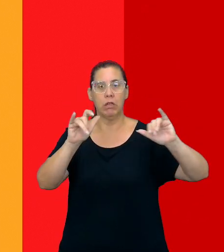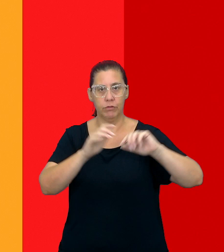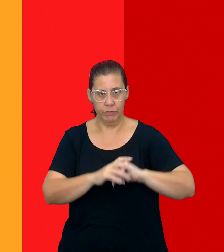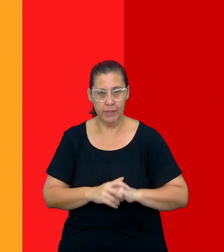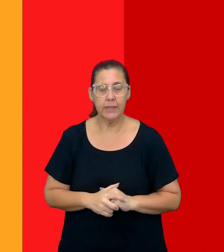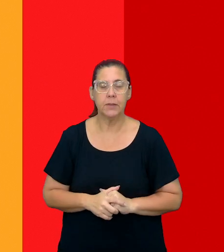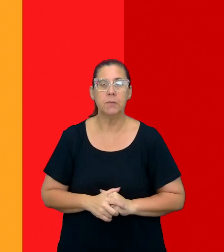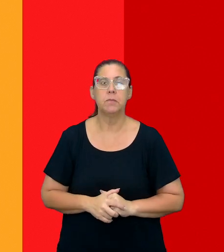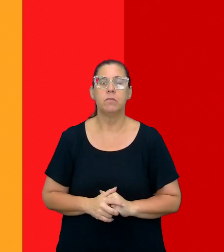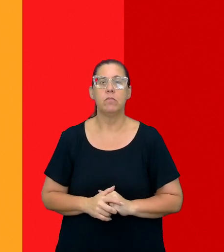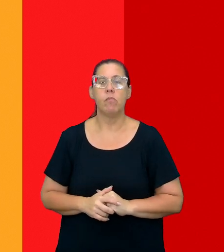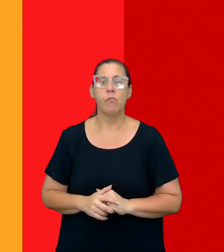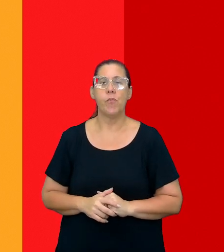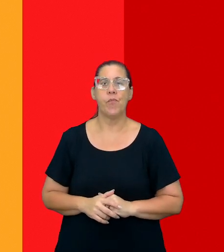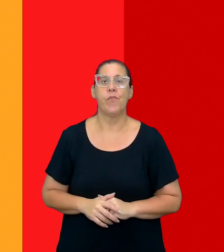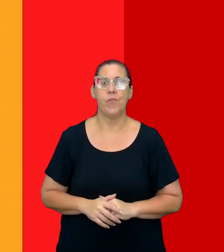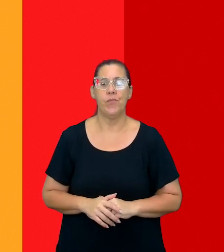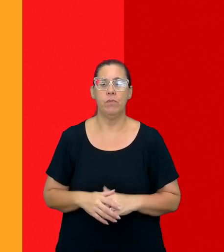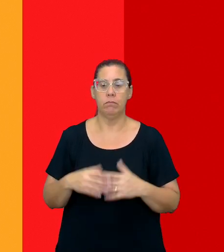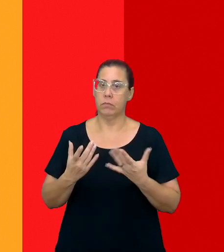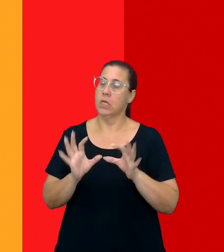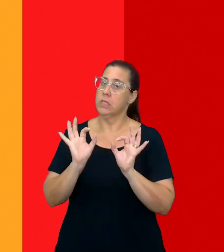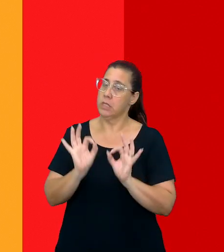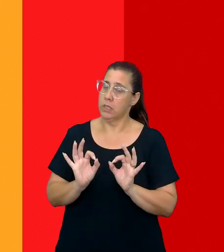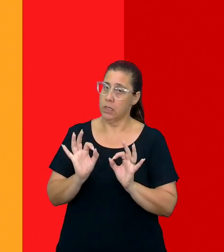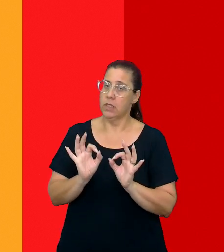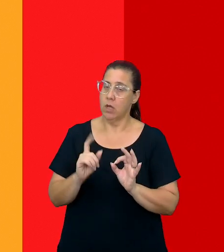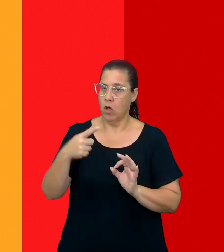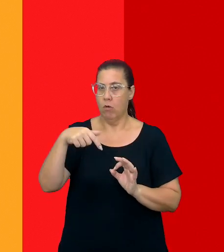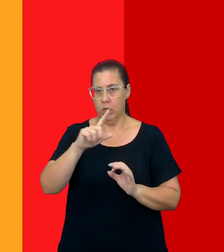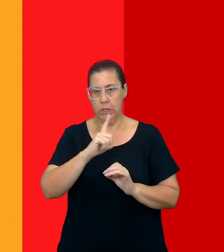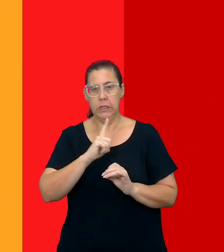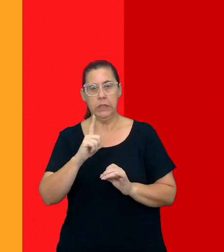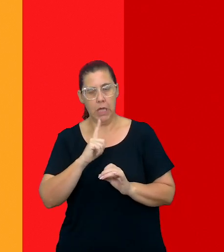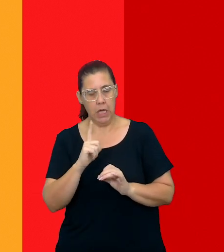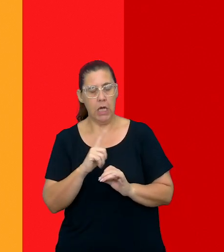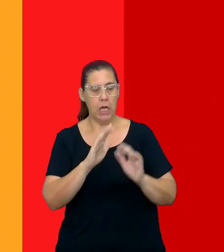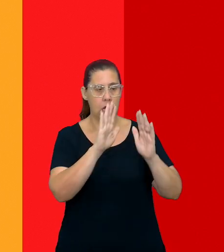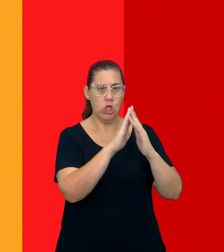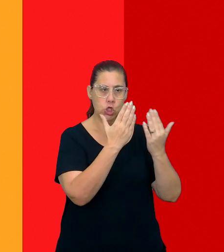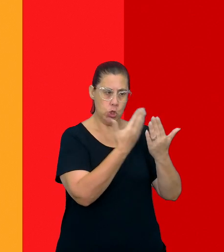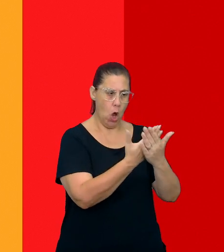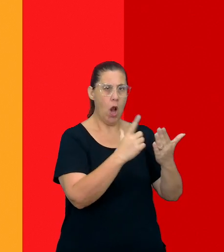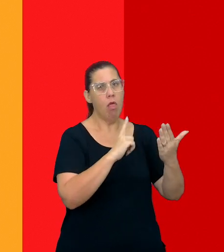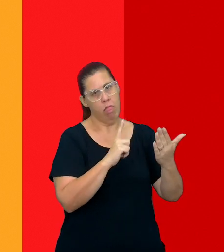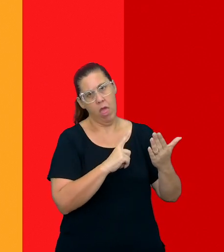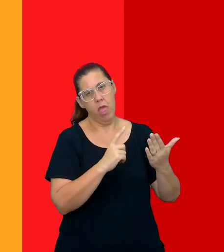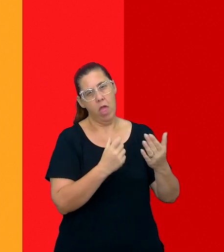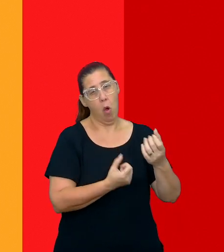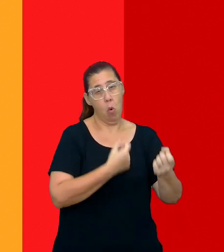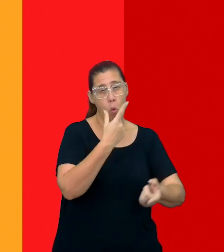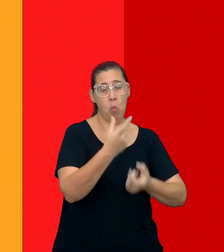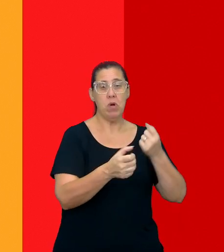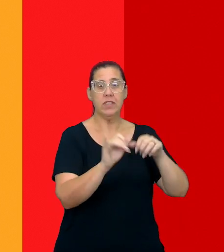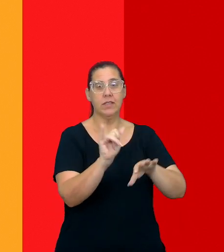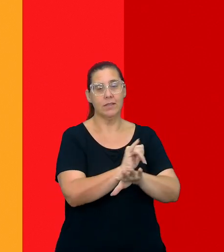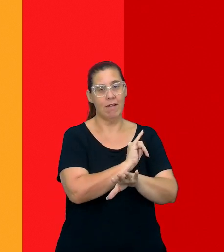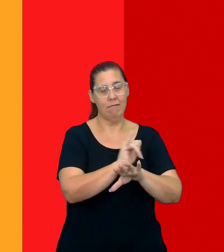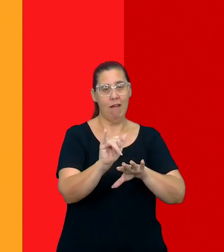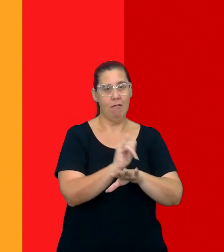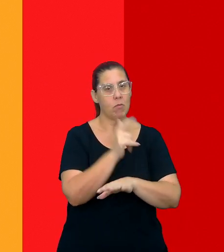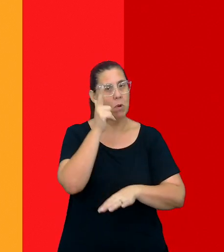dessa campanha? Né? Com certeza vocês têm aí na escola alguns caminhos para isso, né?